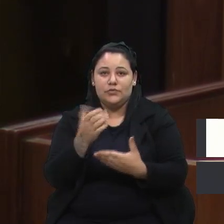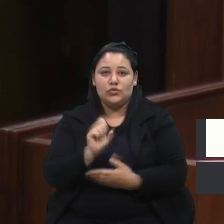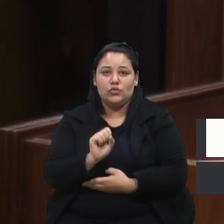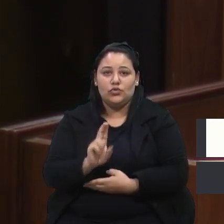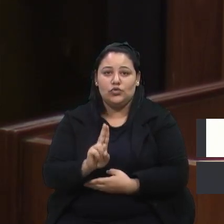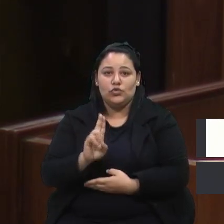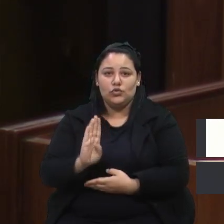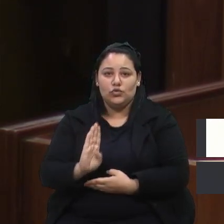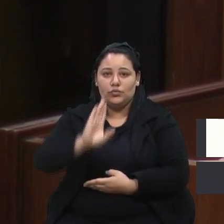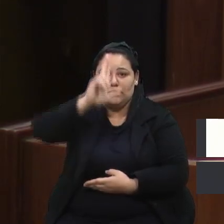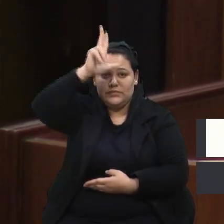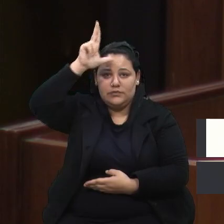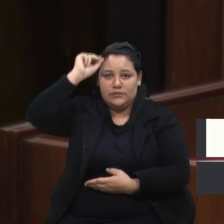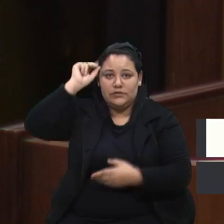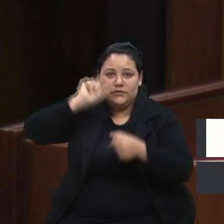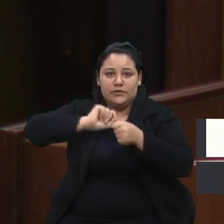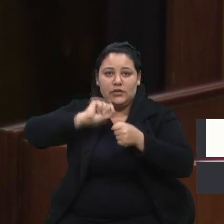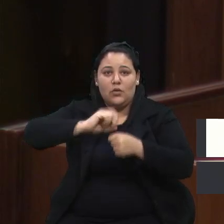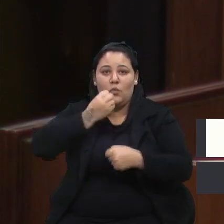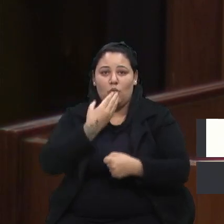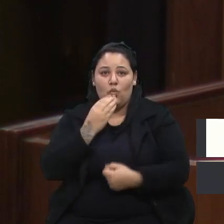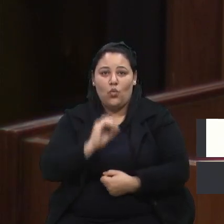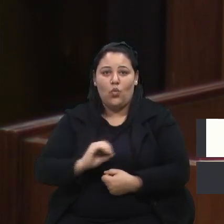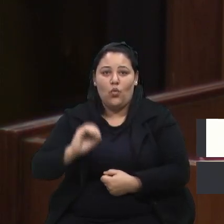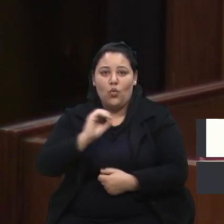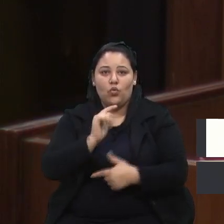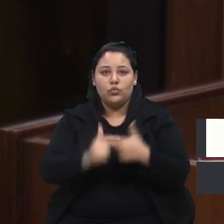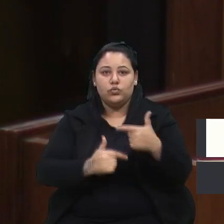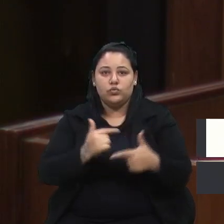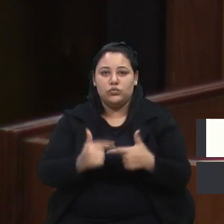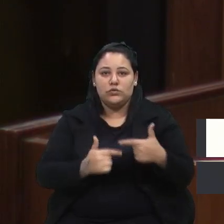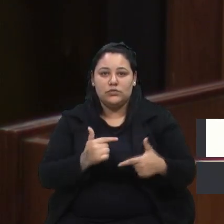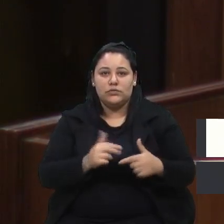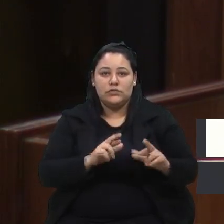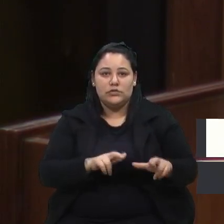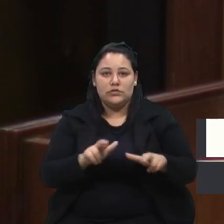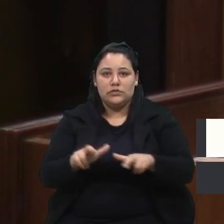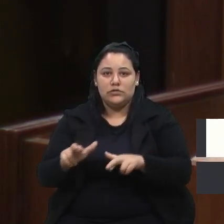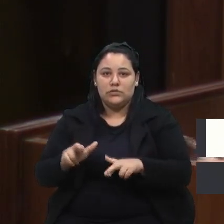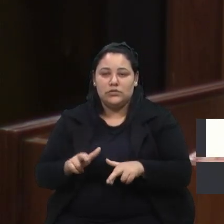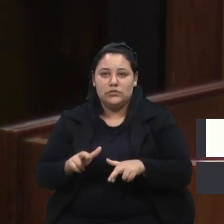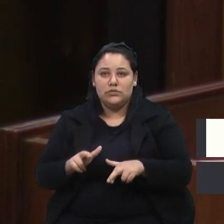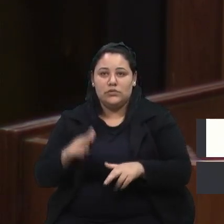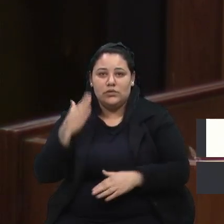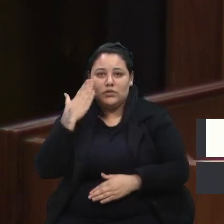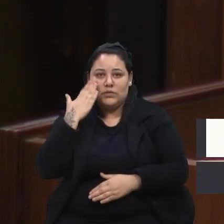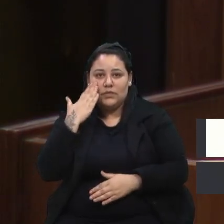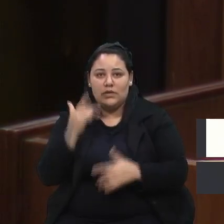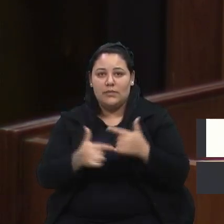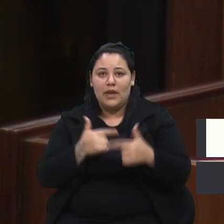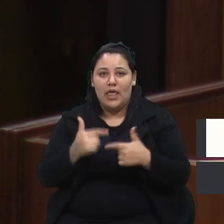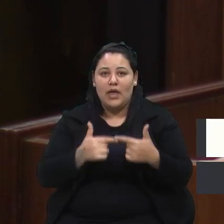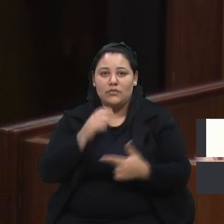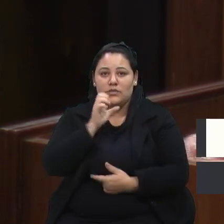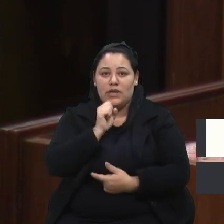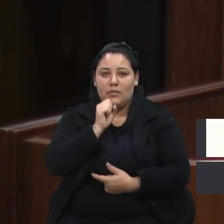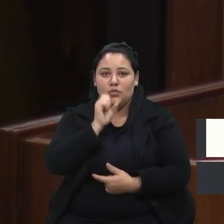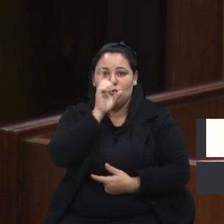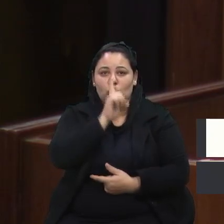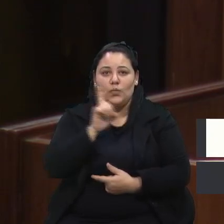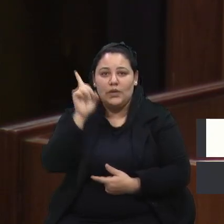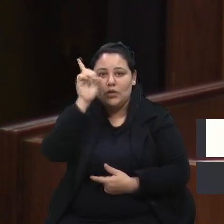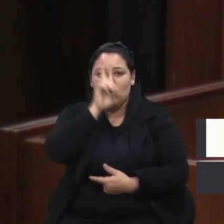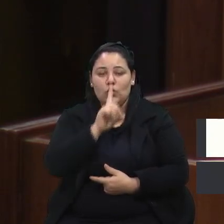que também fizeram um bom trabalho aí na região. O subprefeito trabalharam sábado, trabalharam domingo, trabalharam segunda,